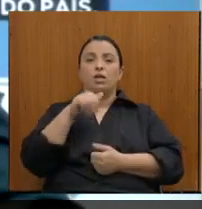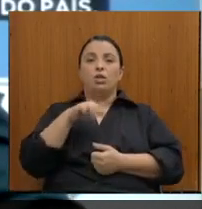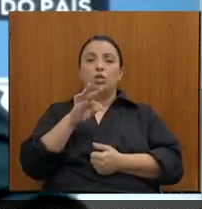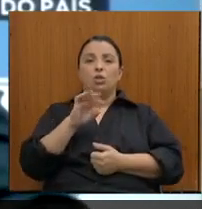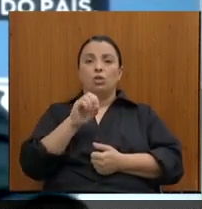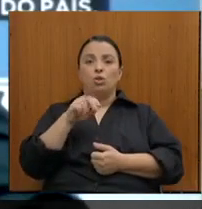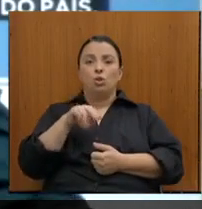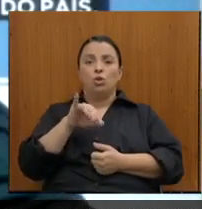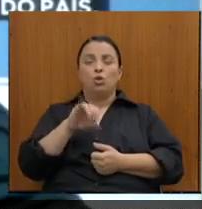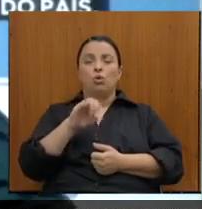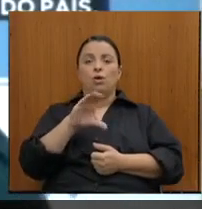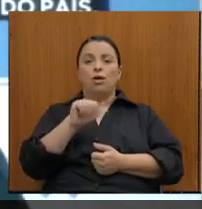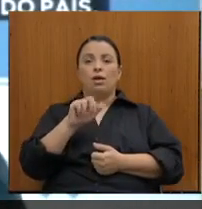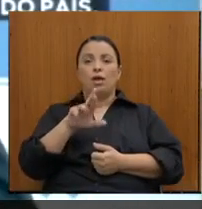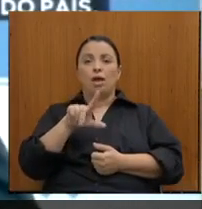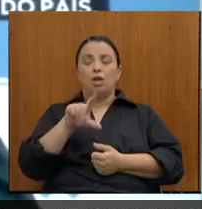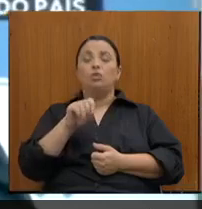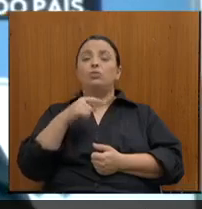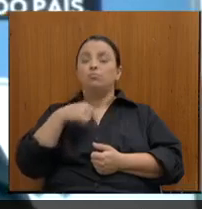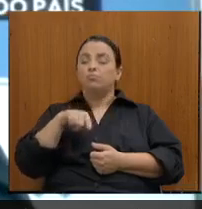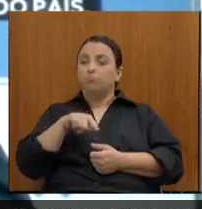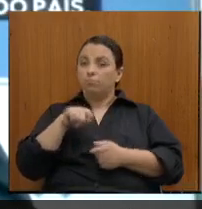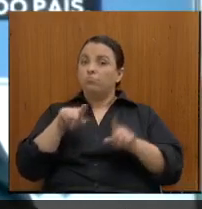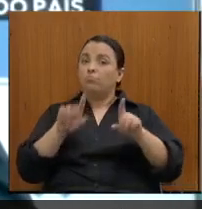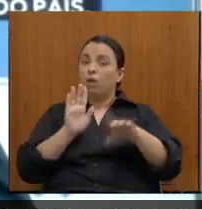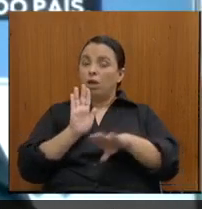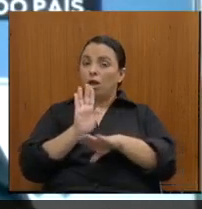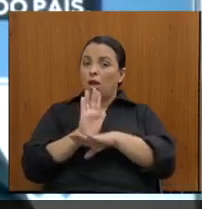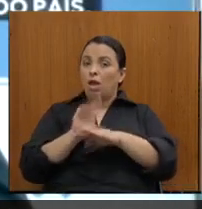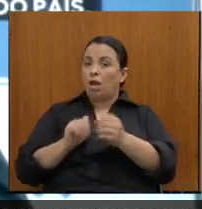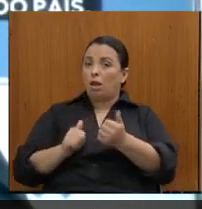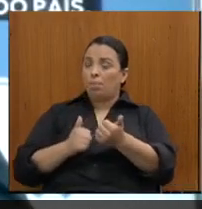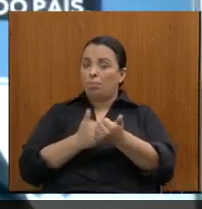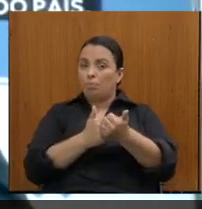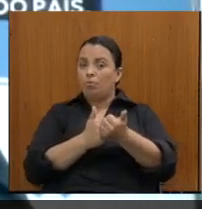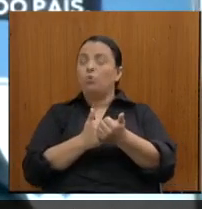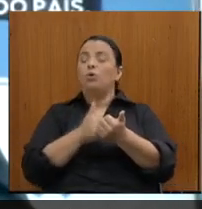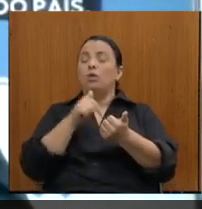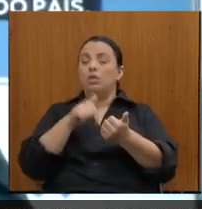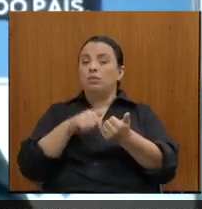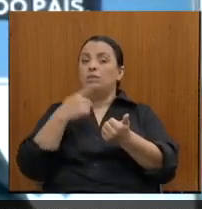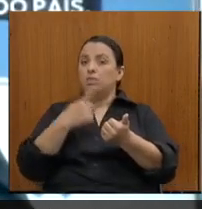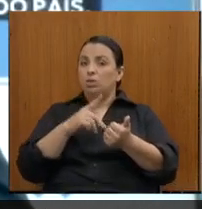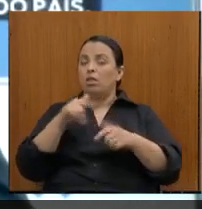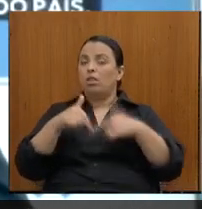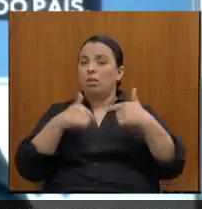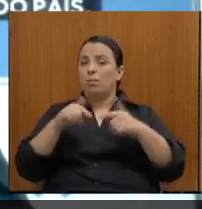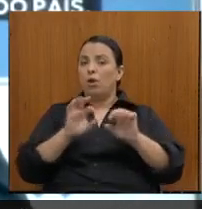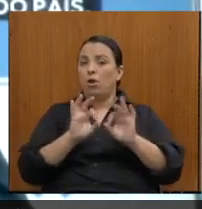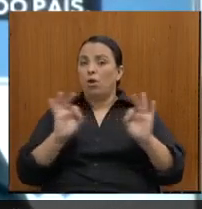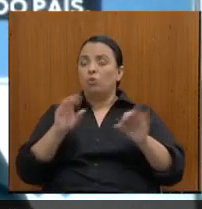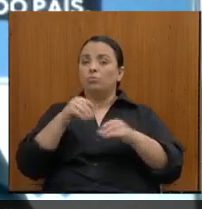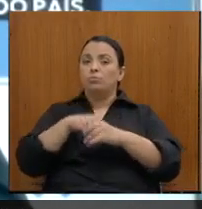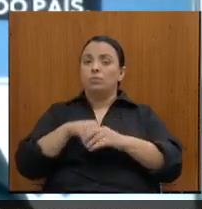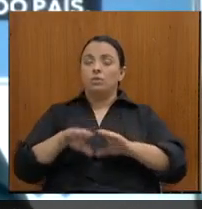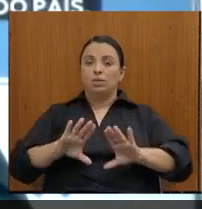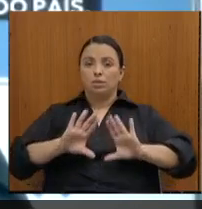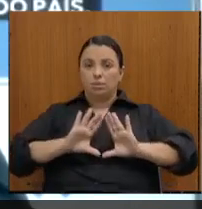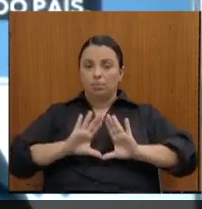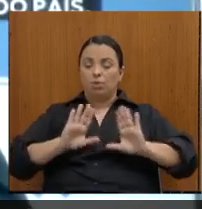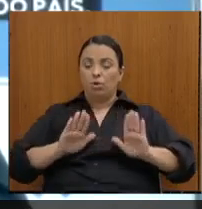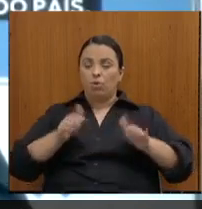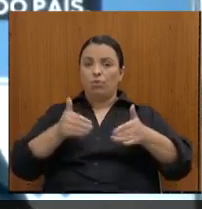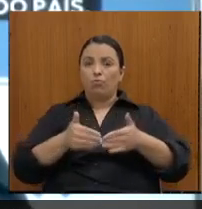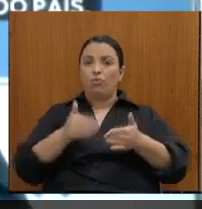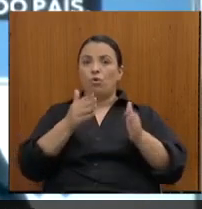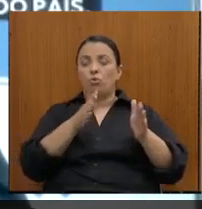faz um grande apoio e dá um grande apoio e também fazer um extraordinário trabalho e na Assembleia em qual do